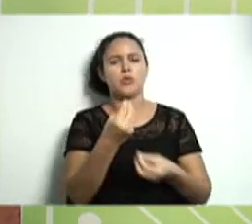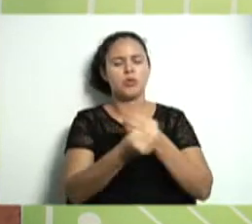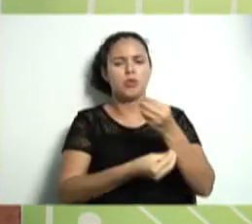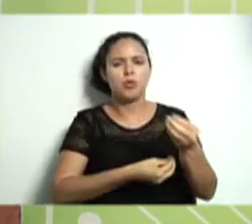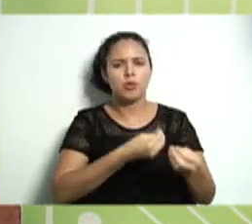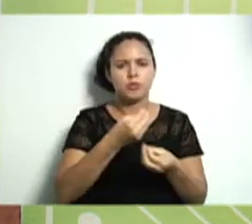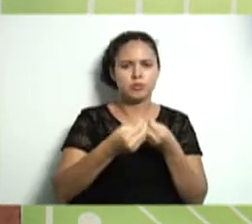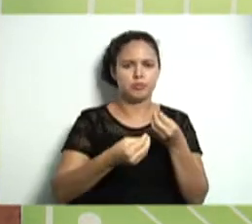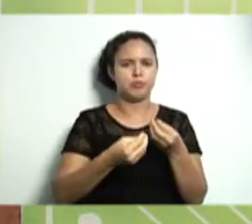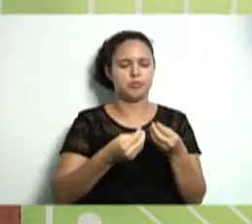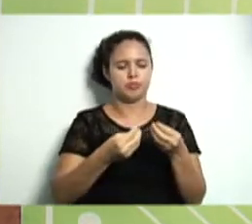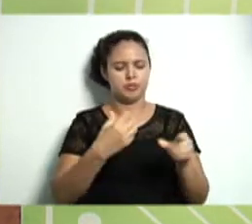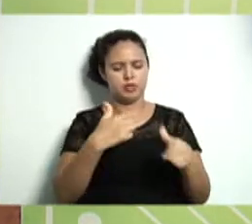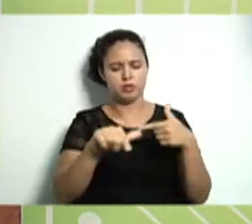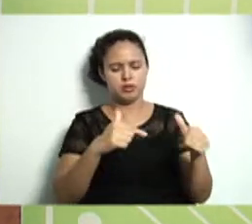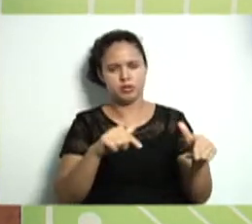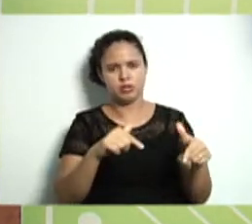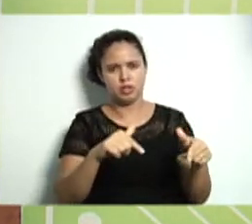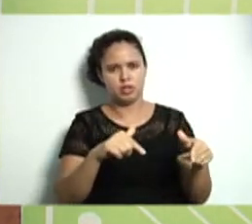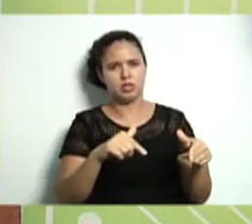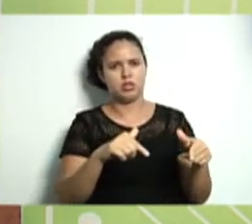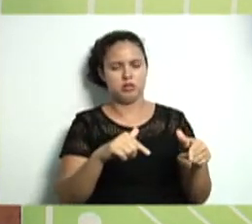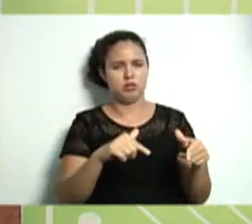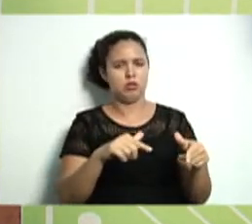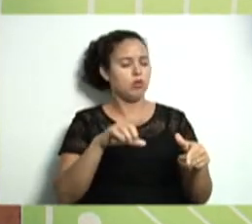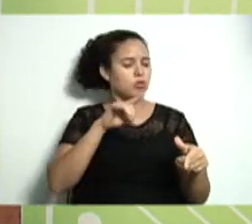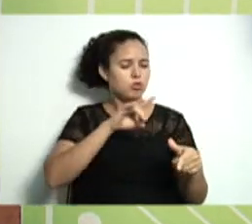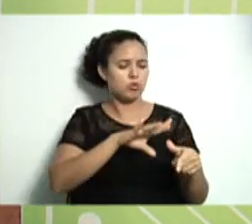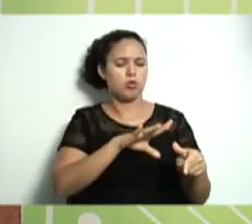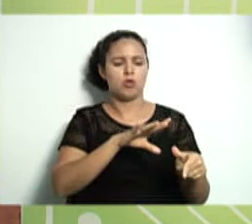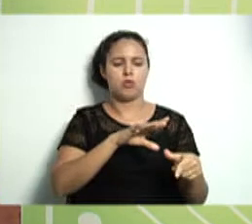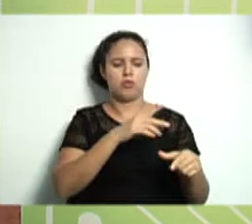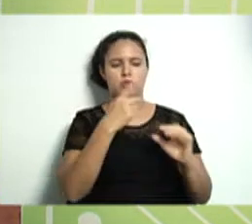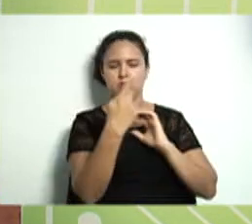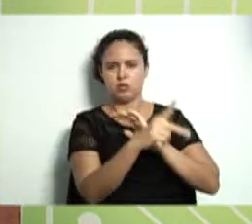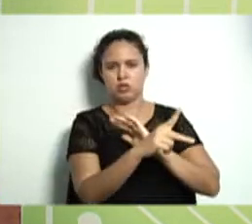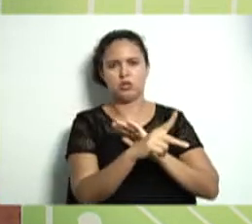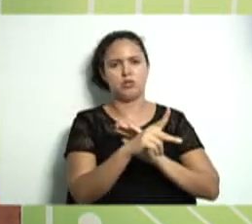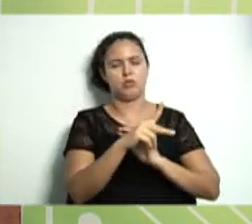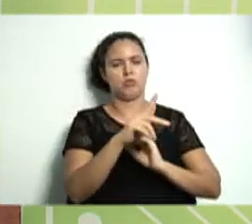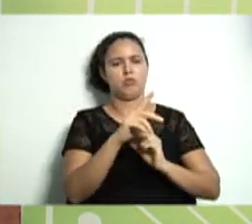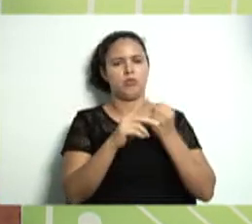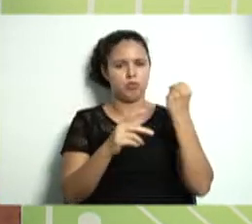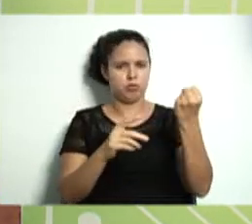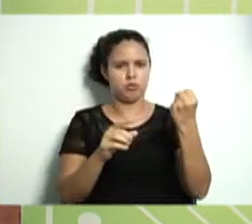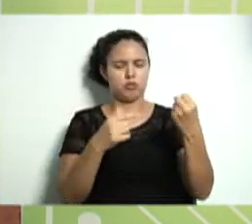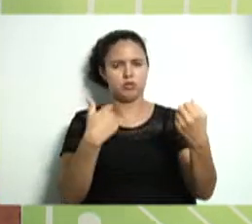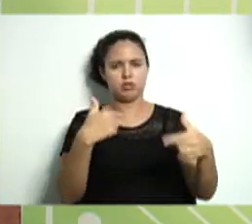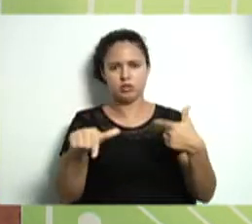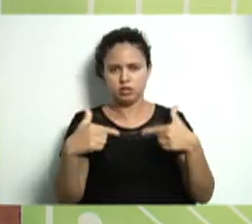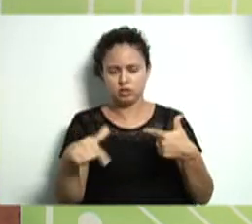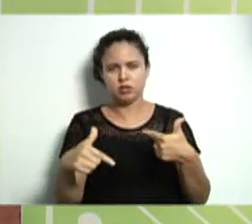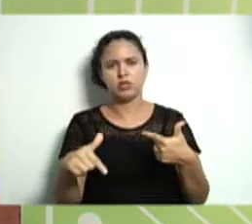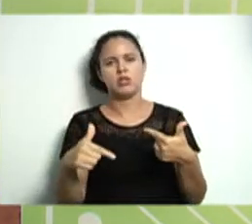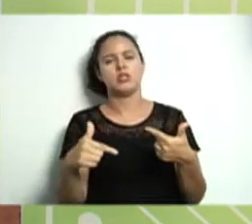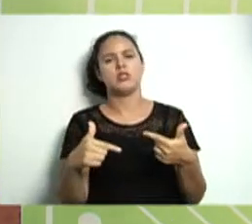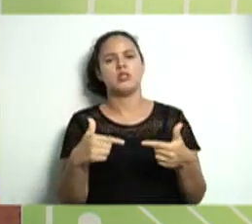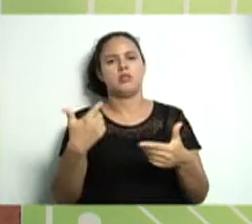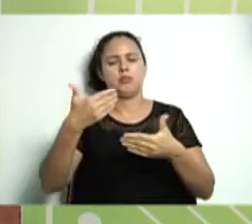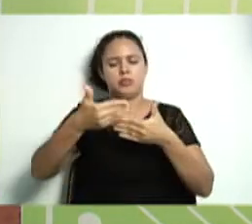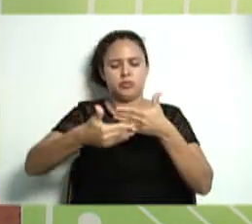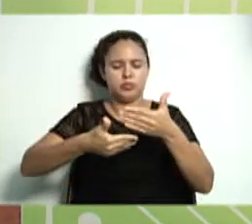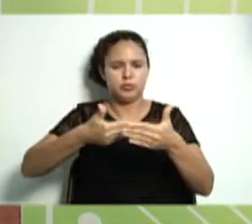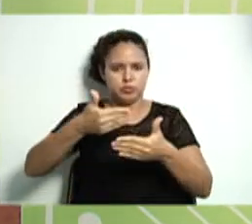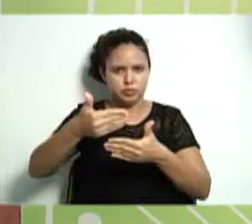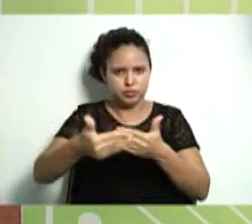que ficou para o trabalhador? Ficou a sua força de trabalho. Por causa disso, que ele se torna, então,